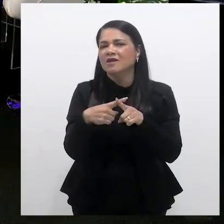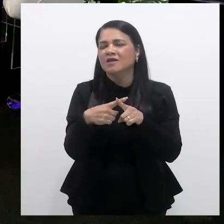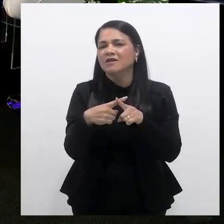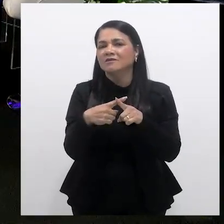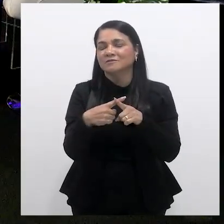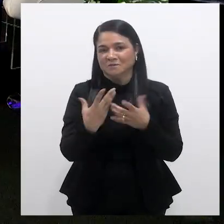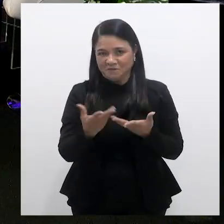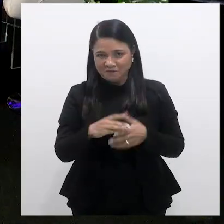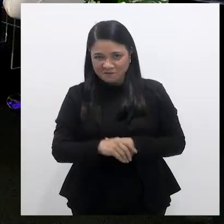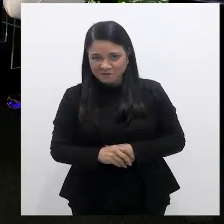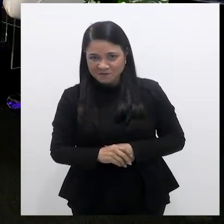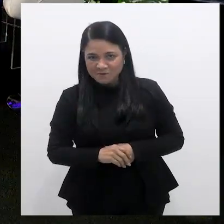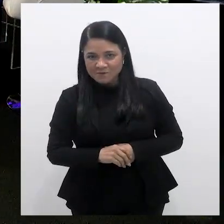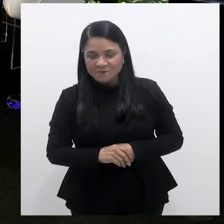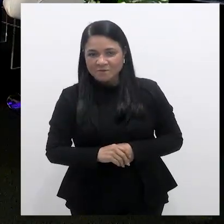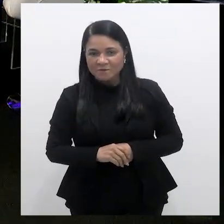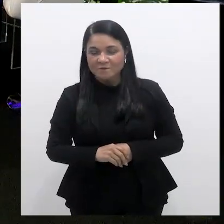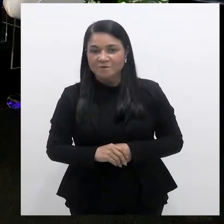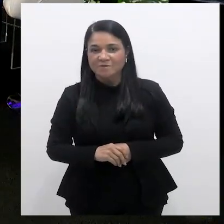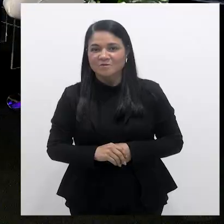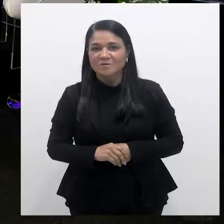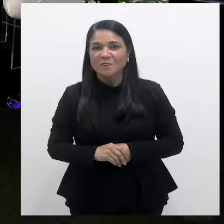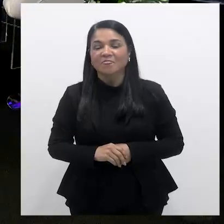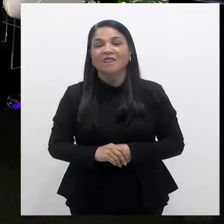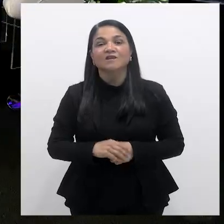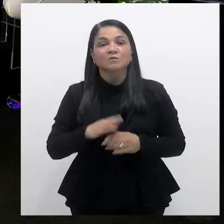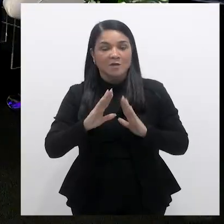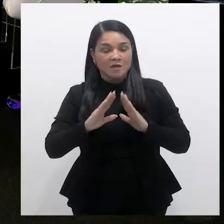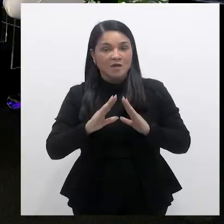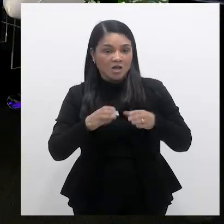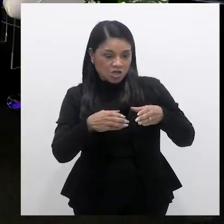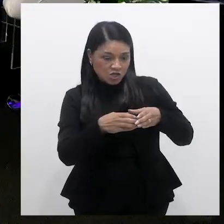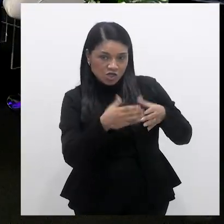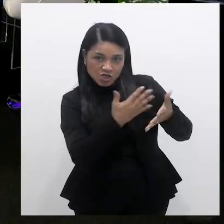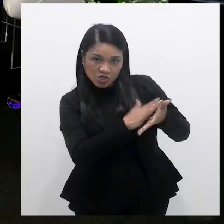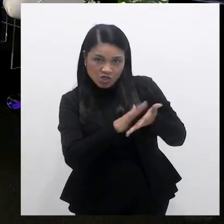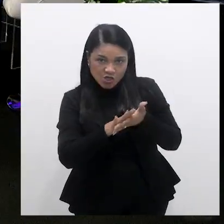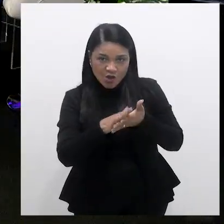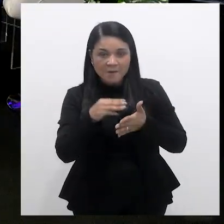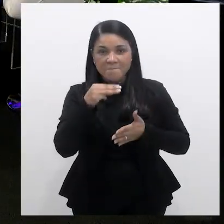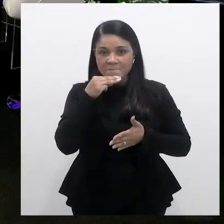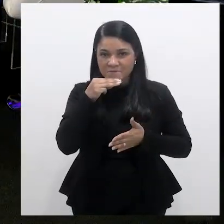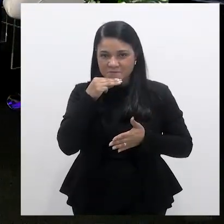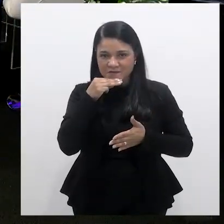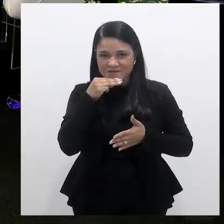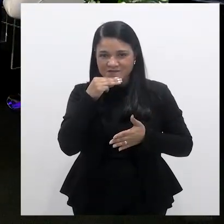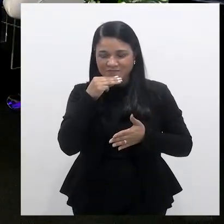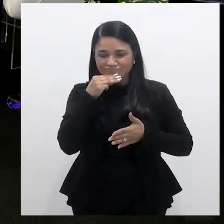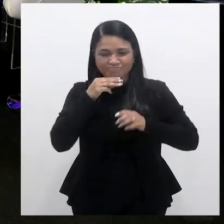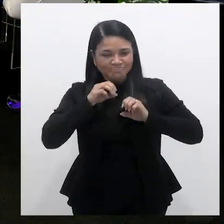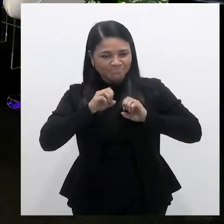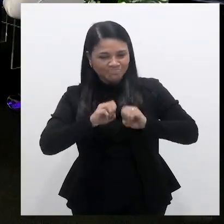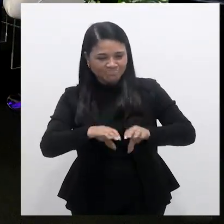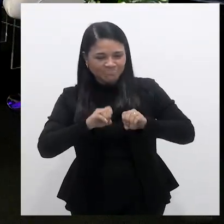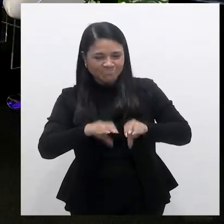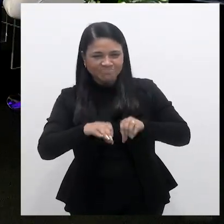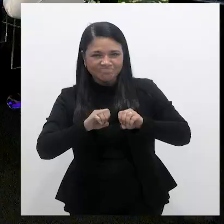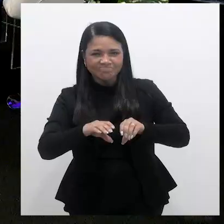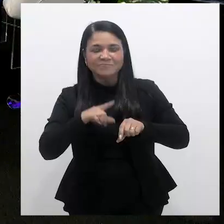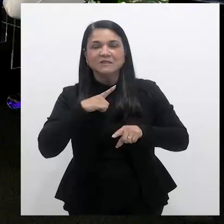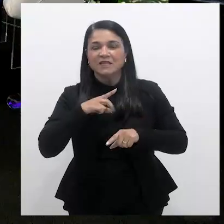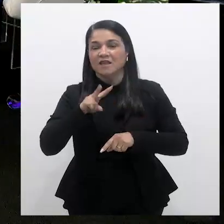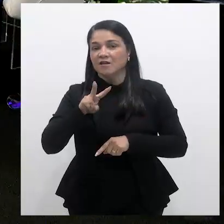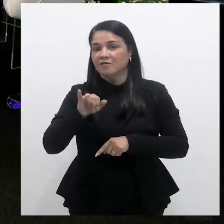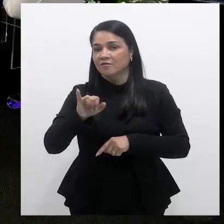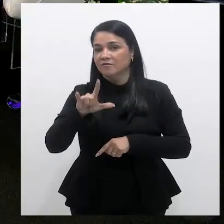ser na Estação 1ª da Mangueira? É uma escola que tem assim essa vocação para a educação, tem a